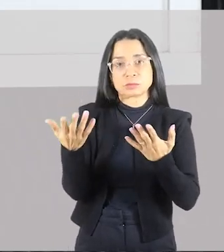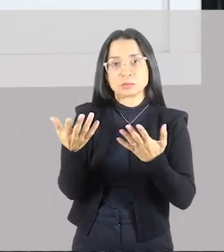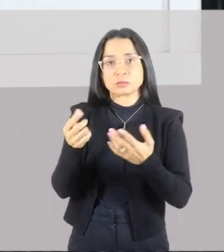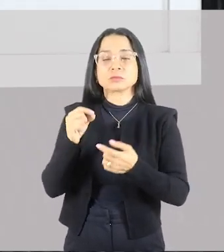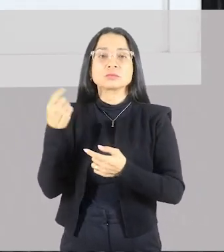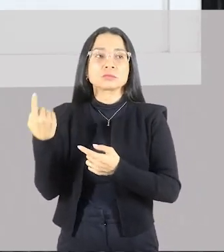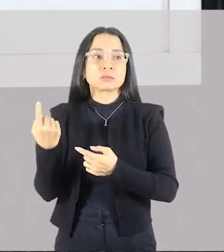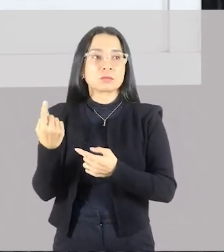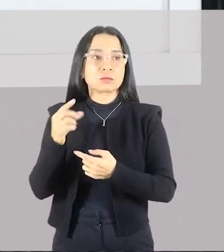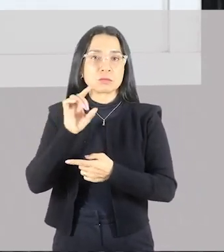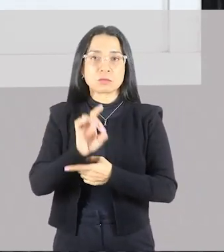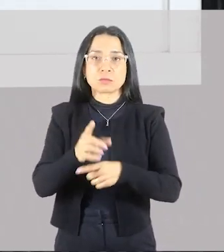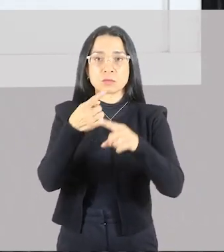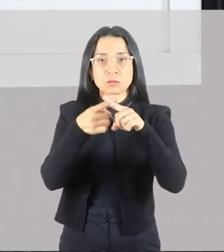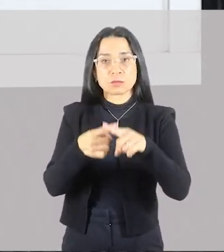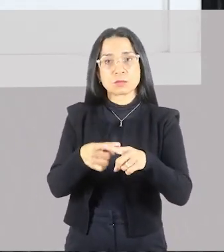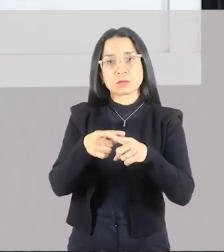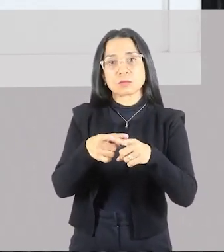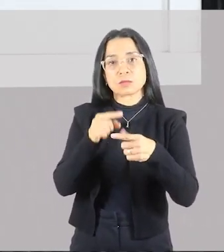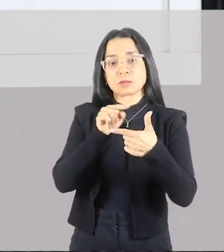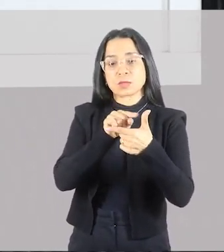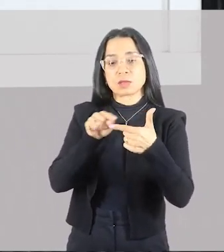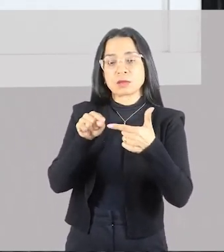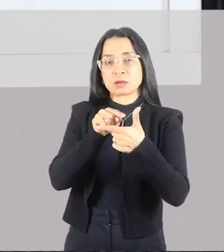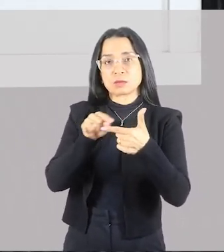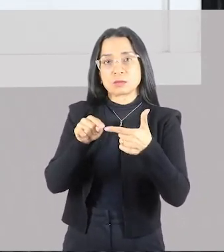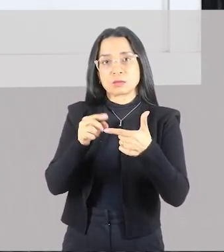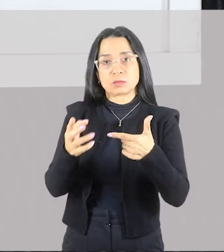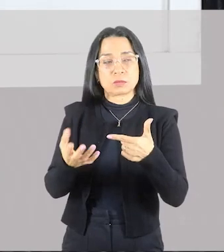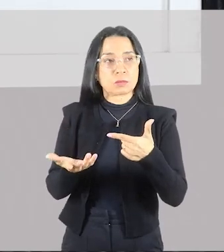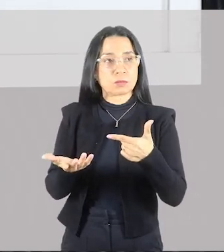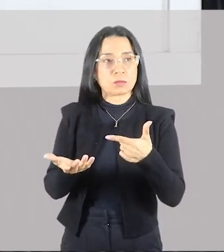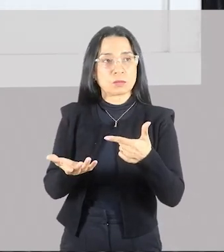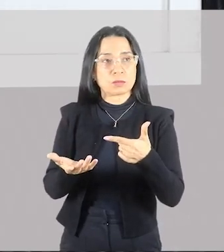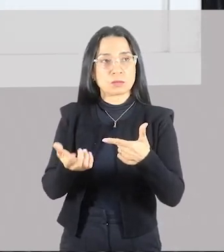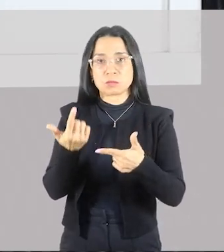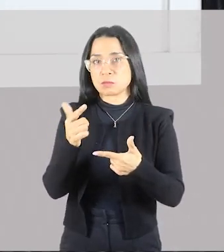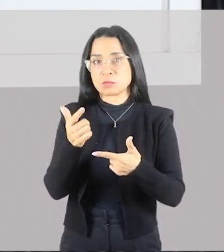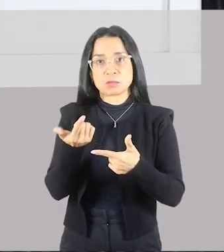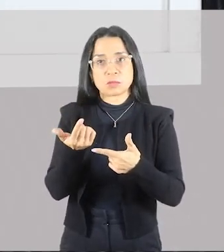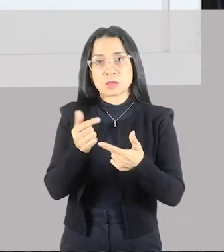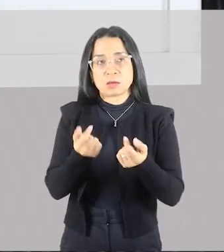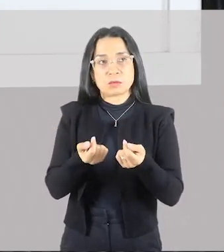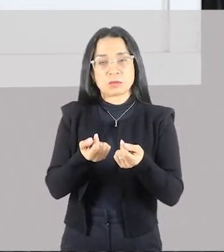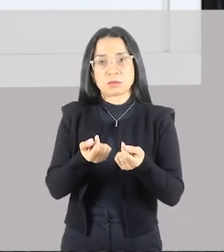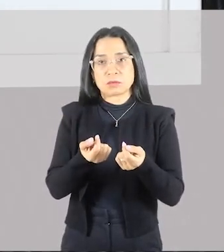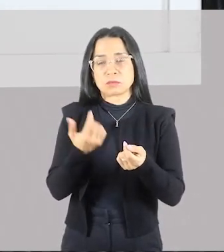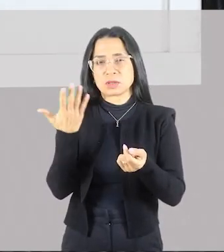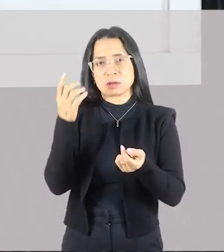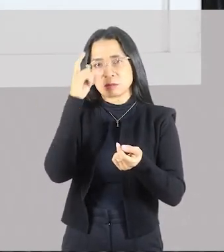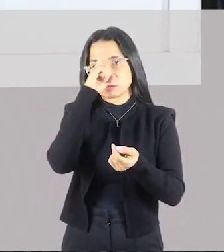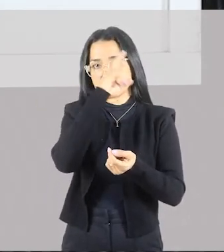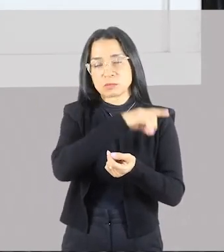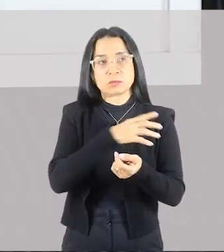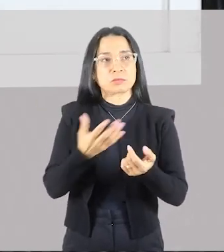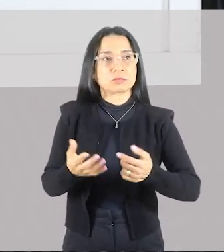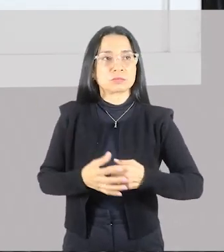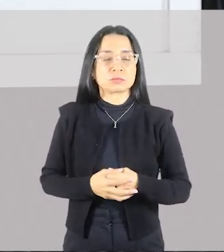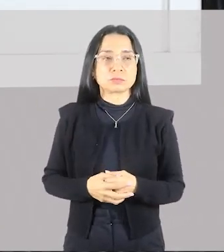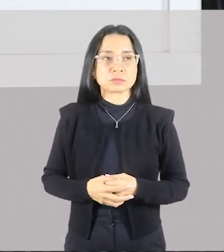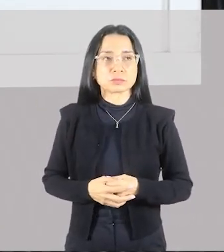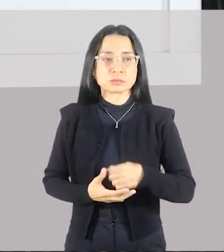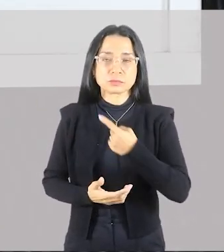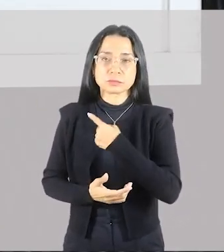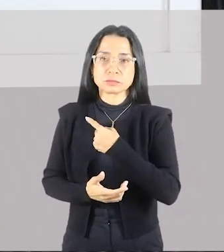ó, basta você multiplicar as duas dimensões aqui, ó. Não tem mistério. Então, a área do retângulo, vou chamar de